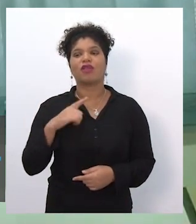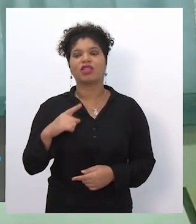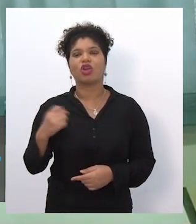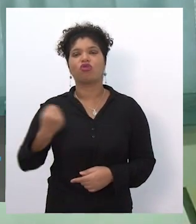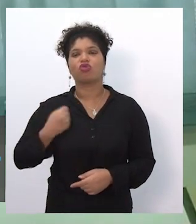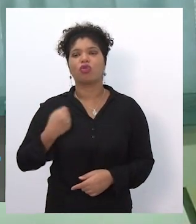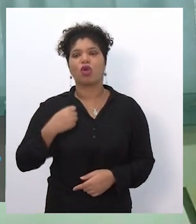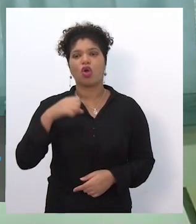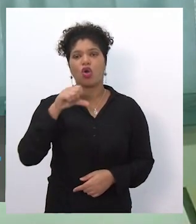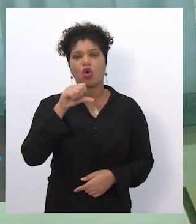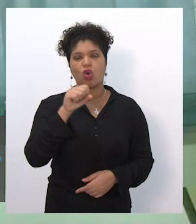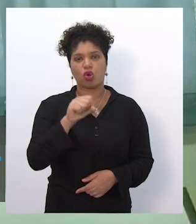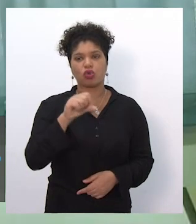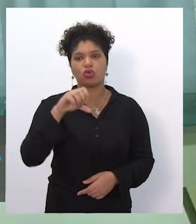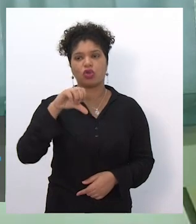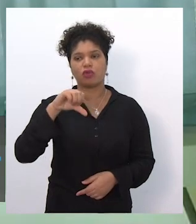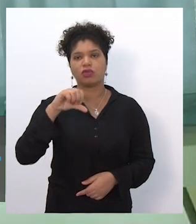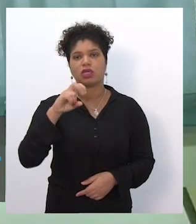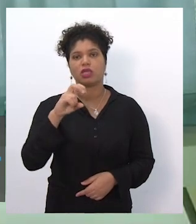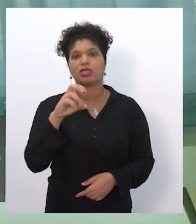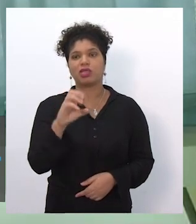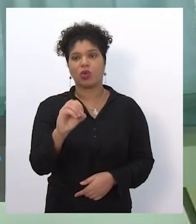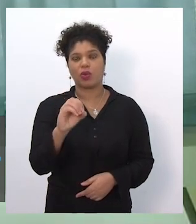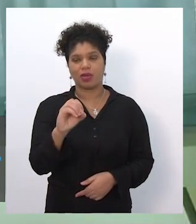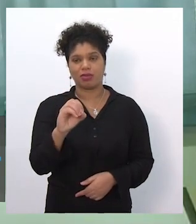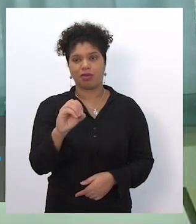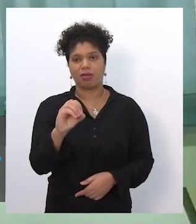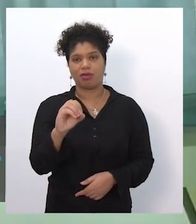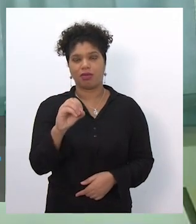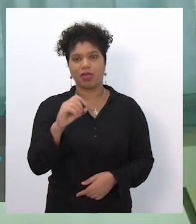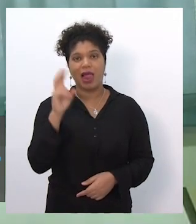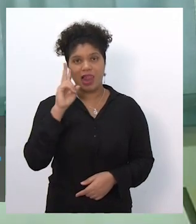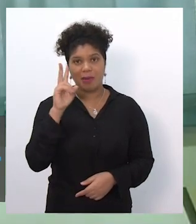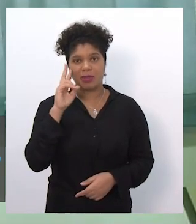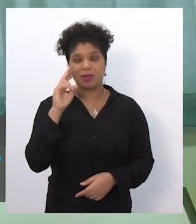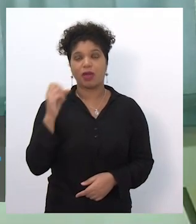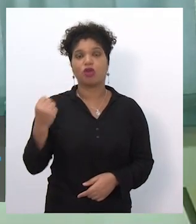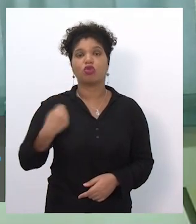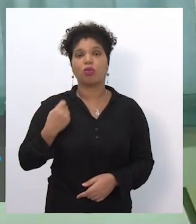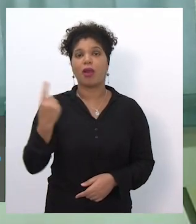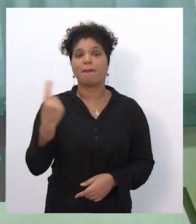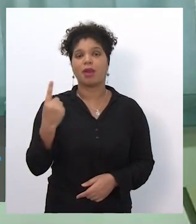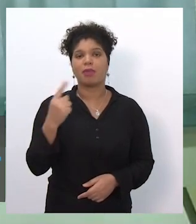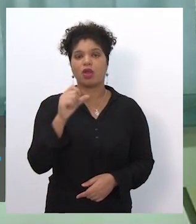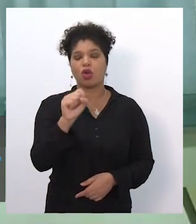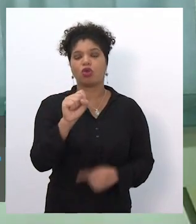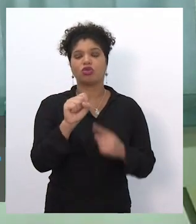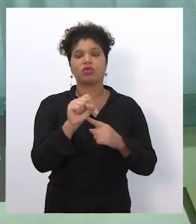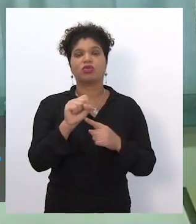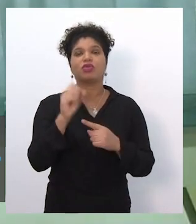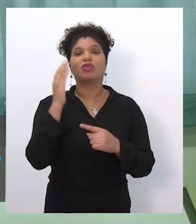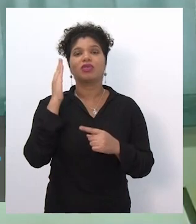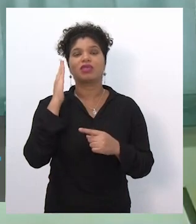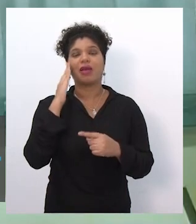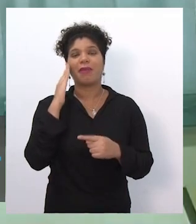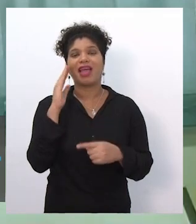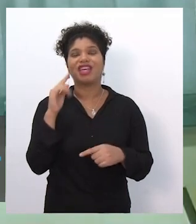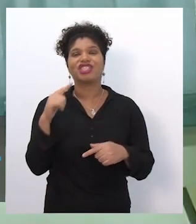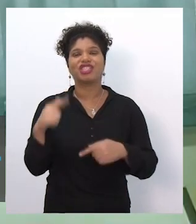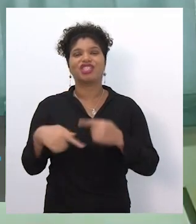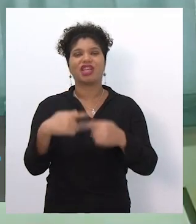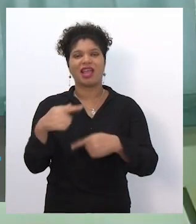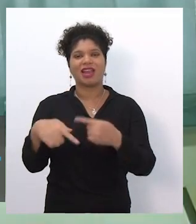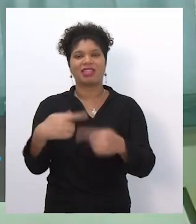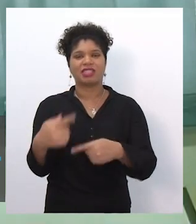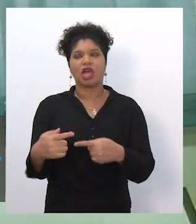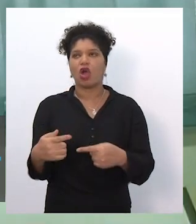lá, no caso, 8.950. Então, lembrando, o primeiro número significa geração. Então,